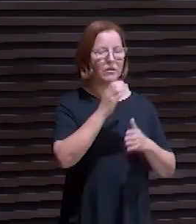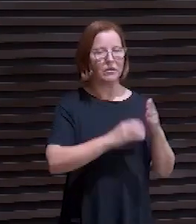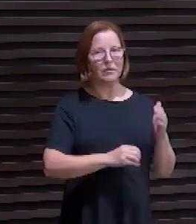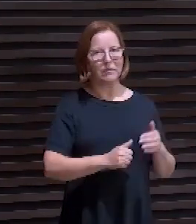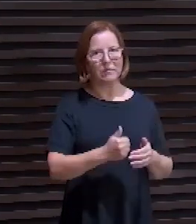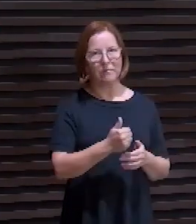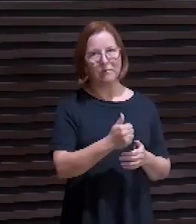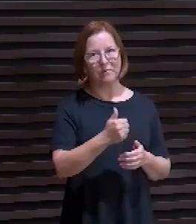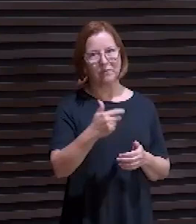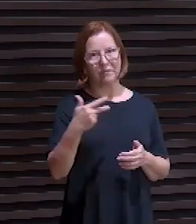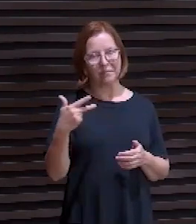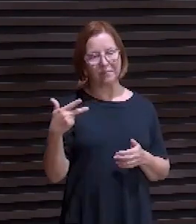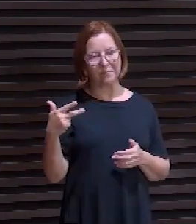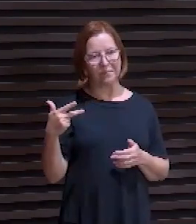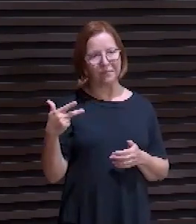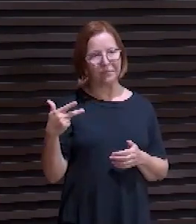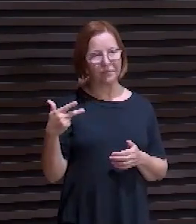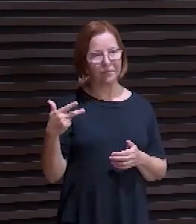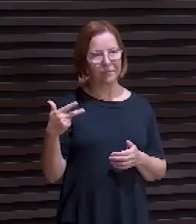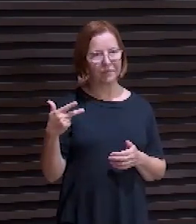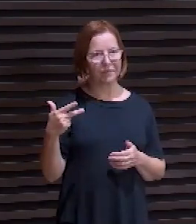13.